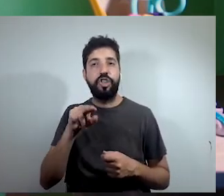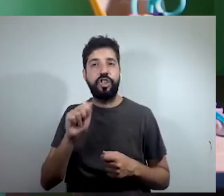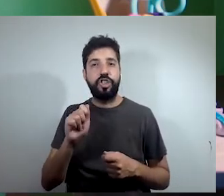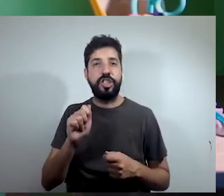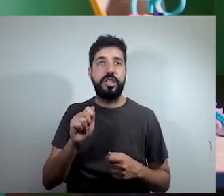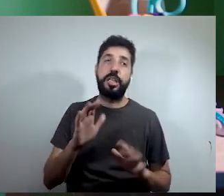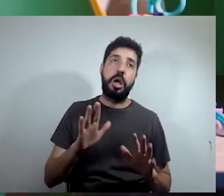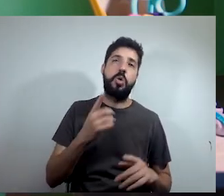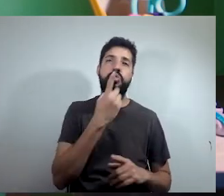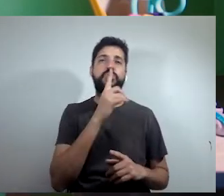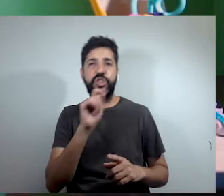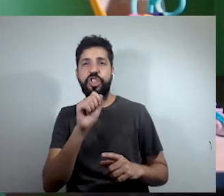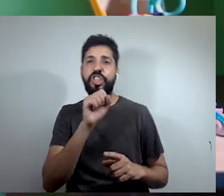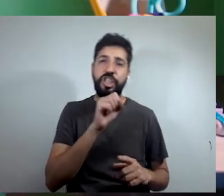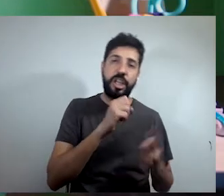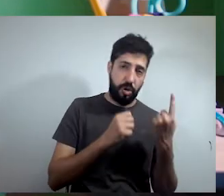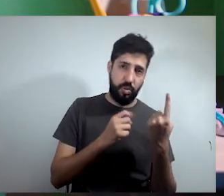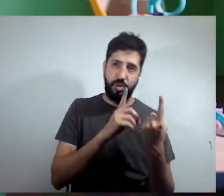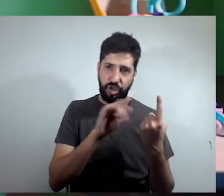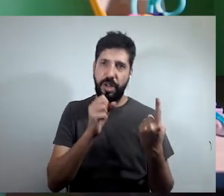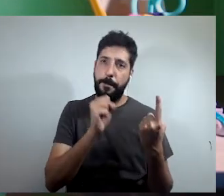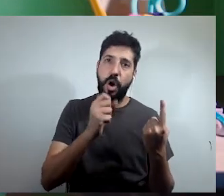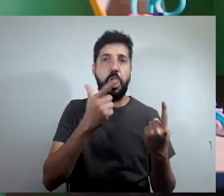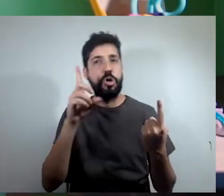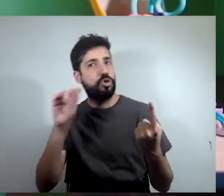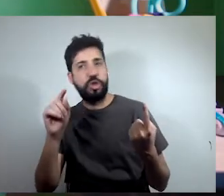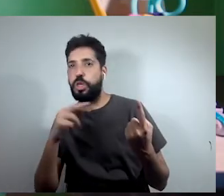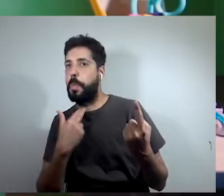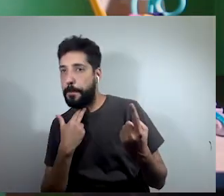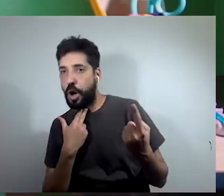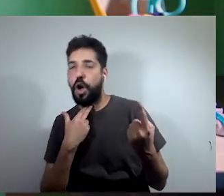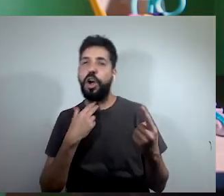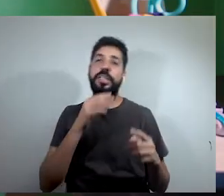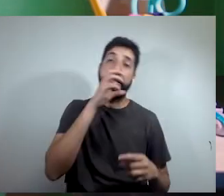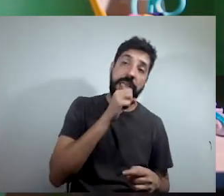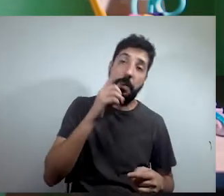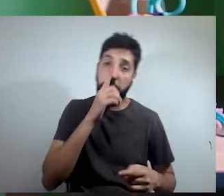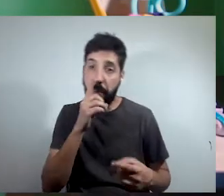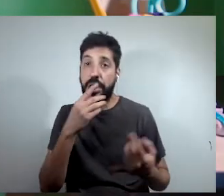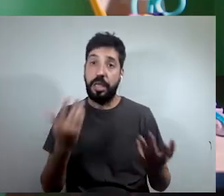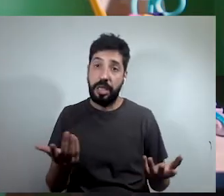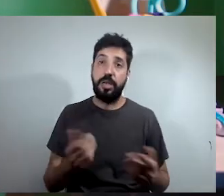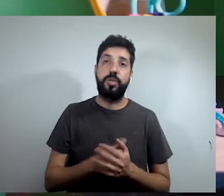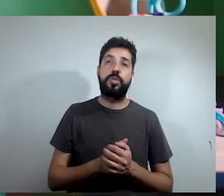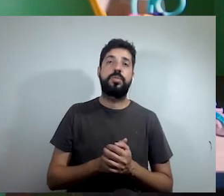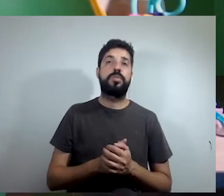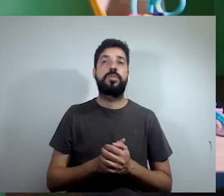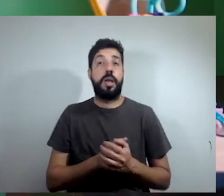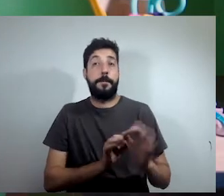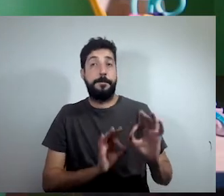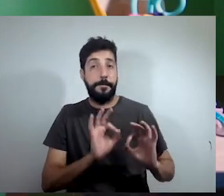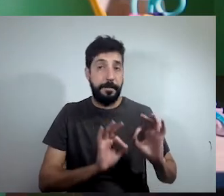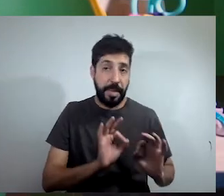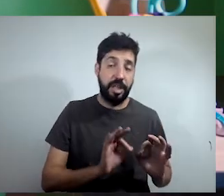Dia sim, dia não, fim de semana, de acordo também com os